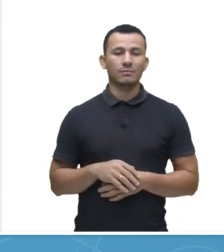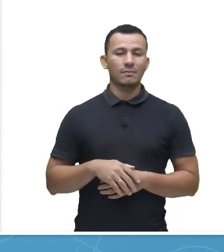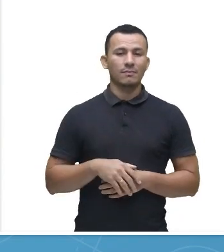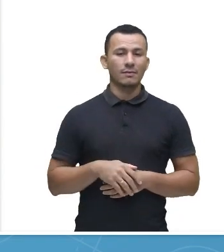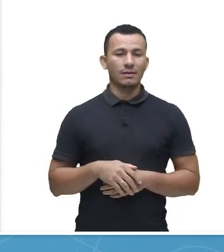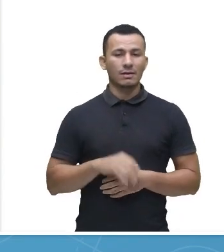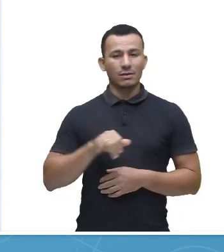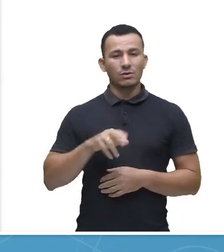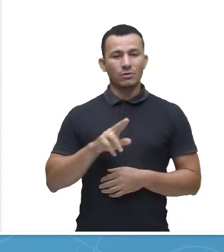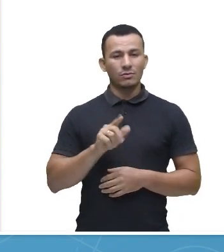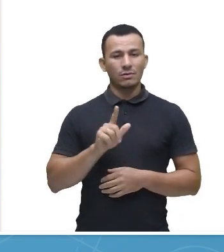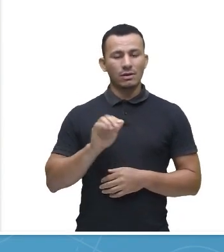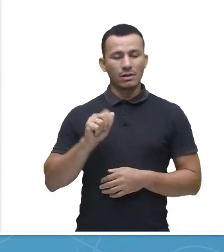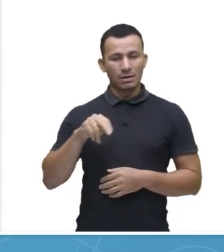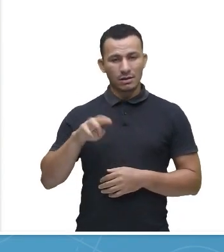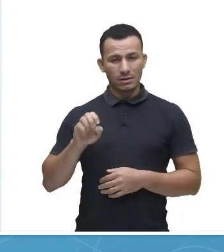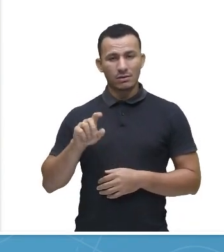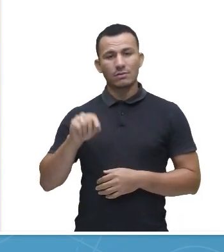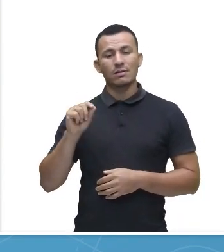D.